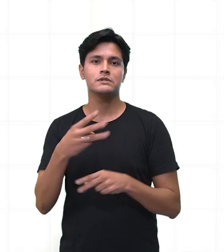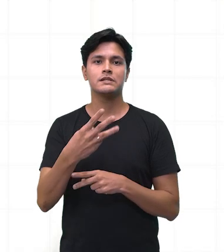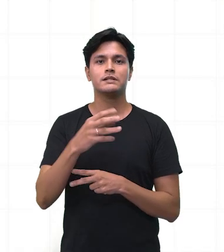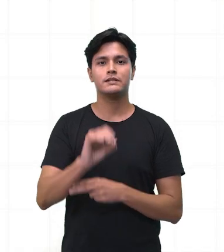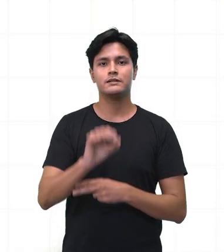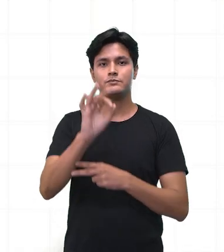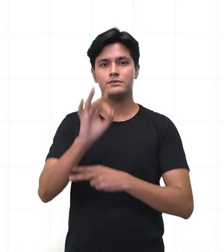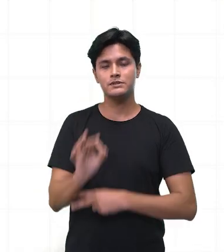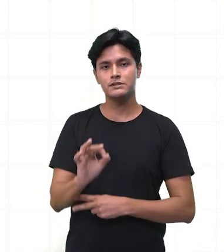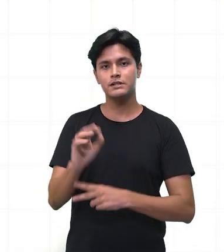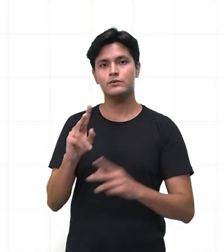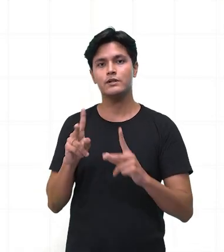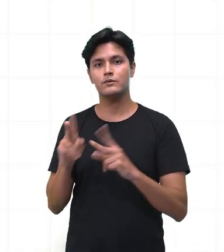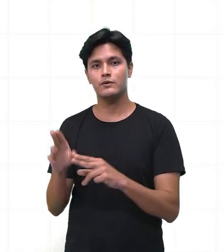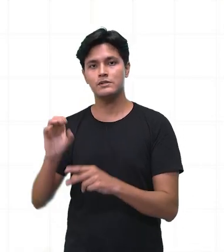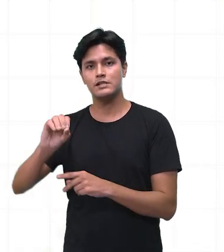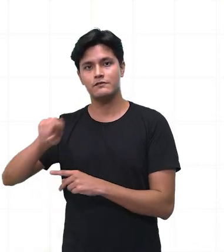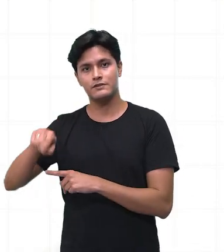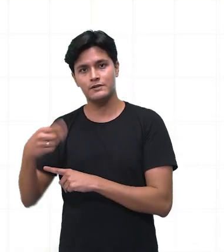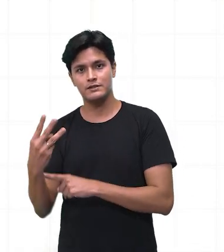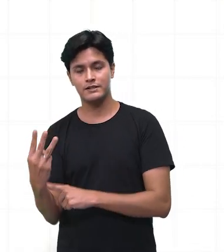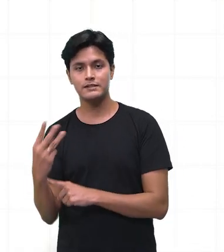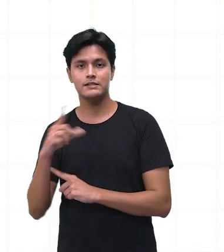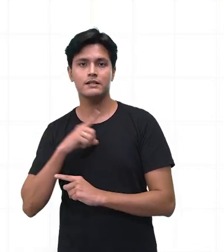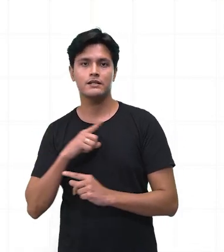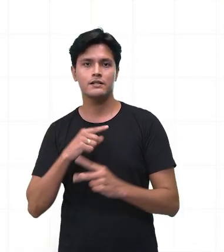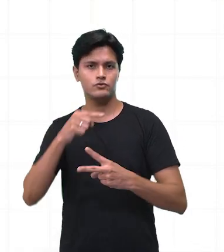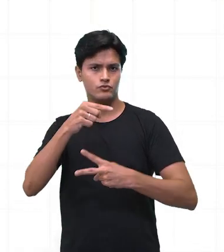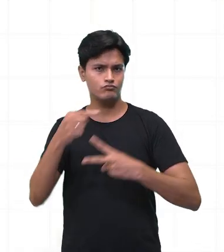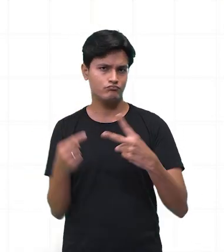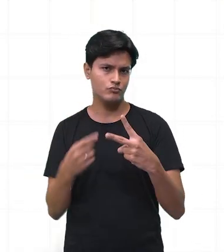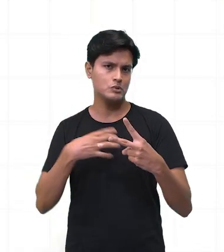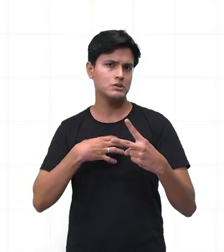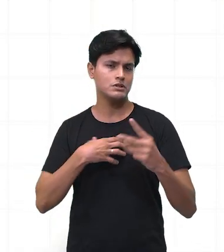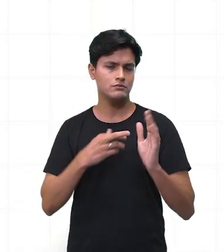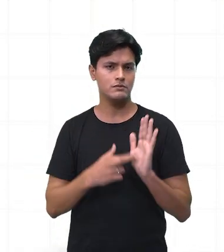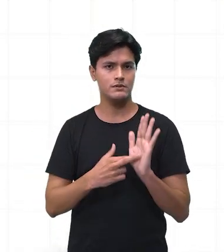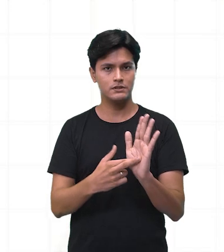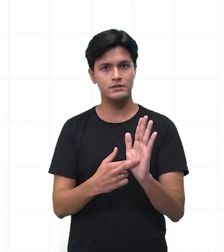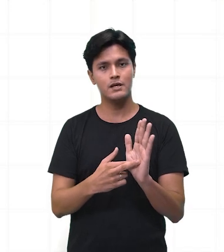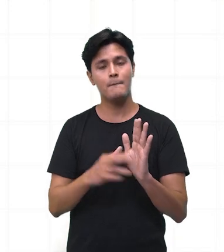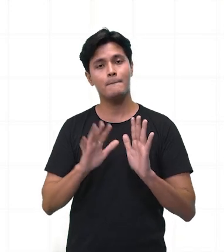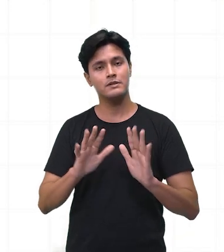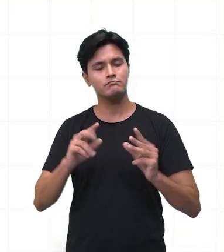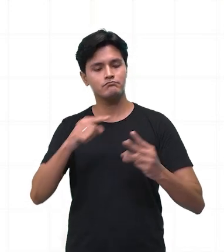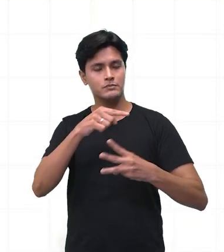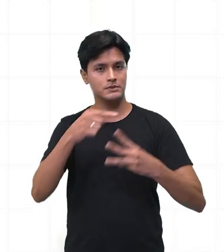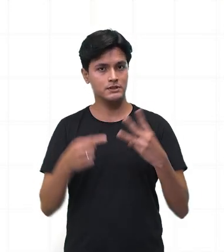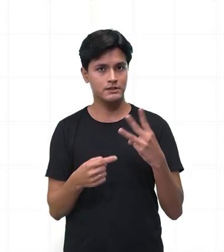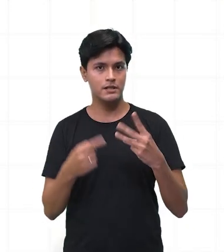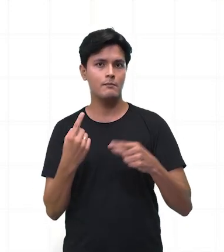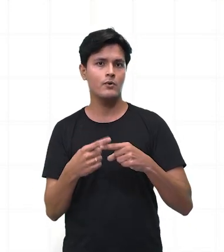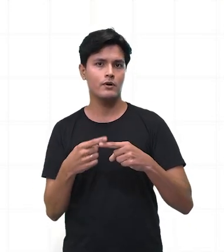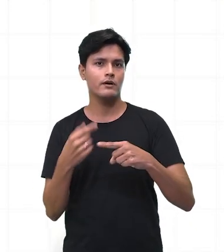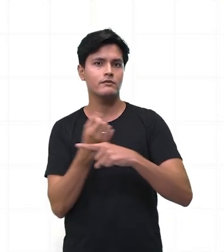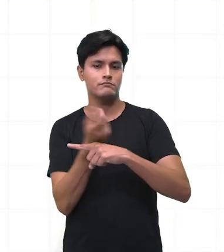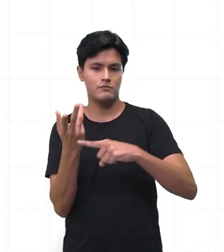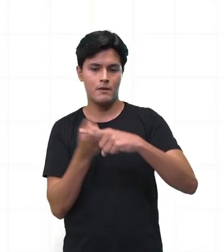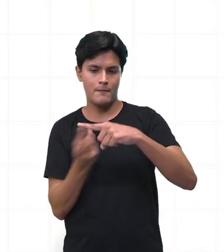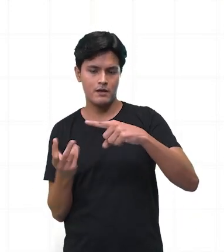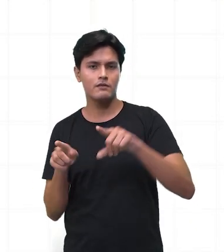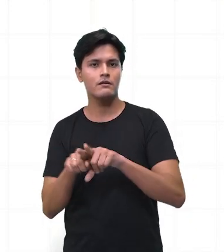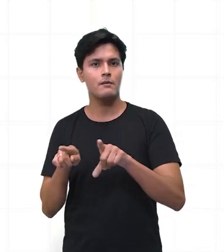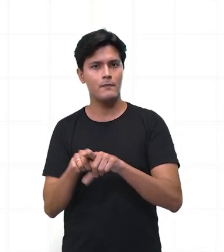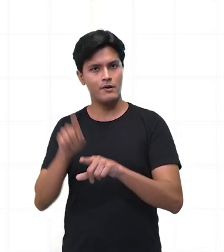tem essas duas formas de representar. E na verdade são 3, né? Porque a fração também é uma divisão. Então, nós